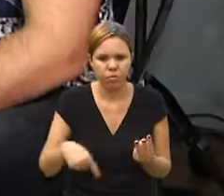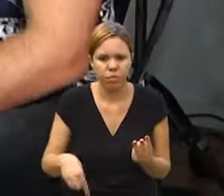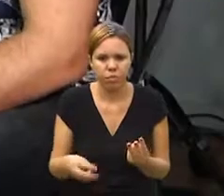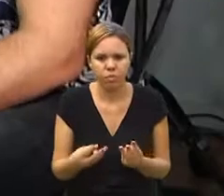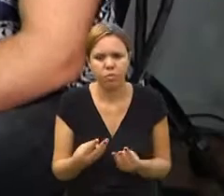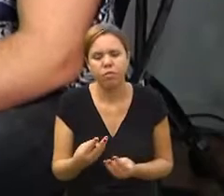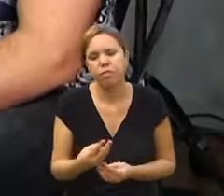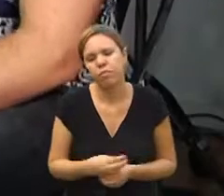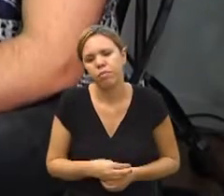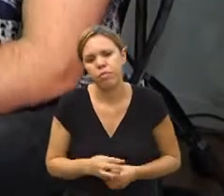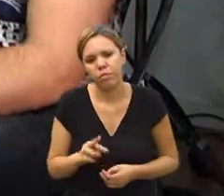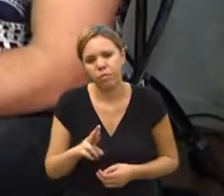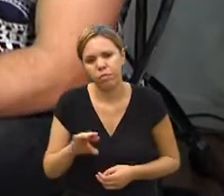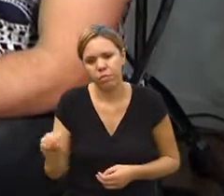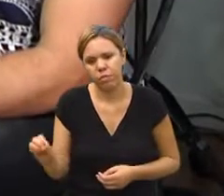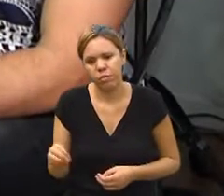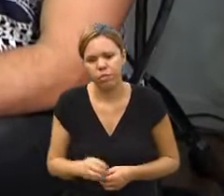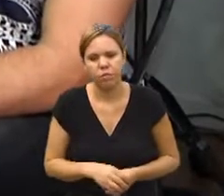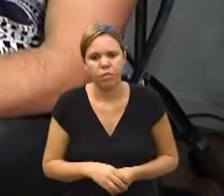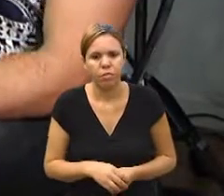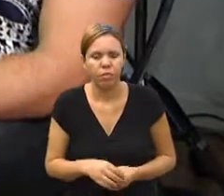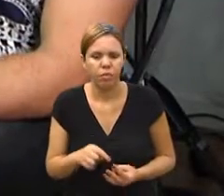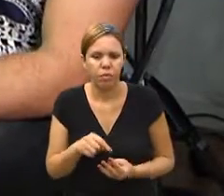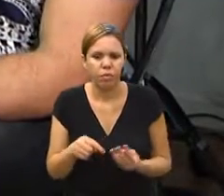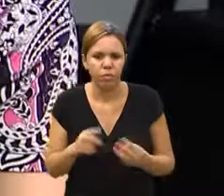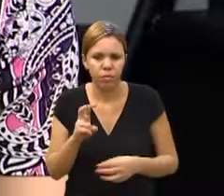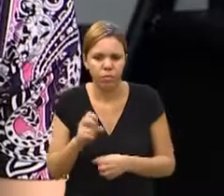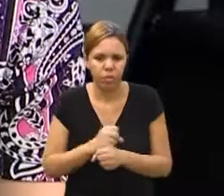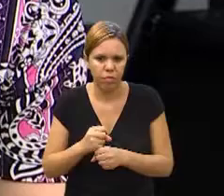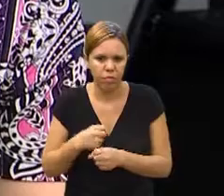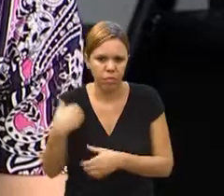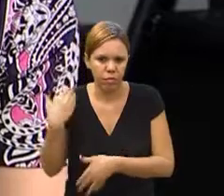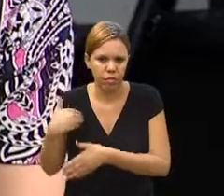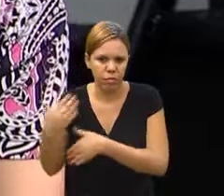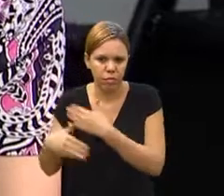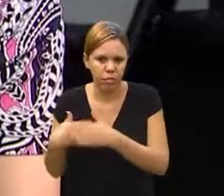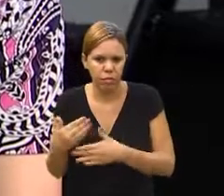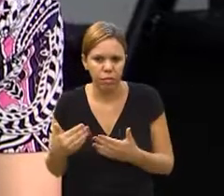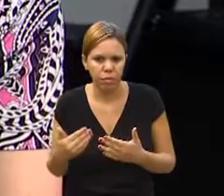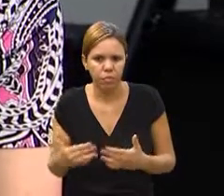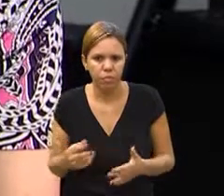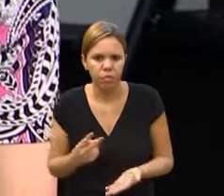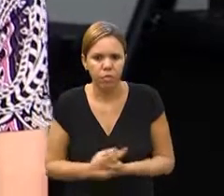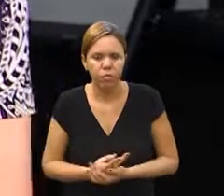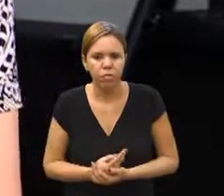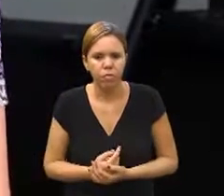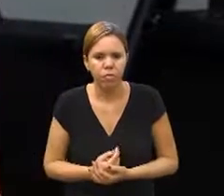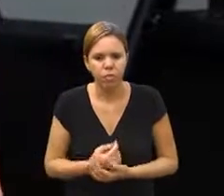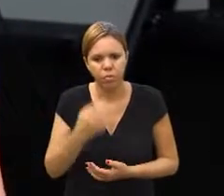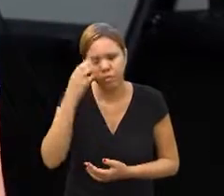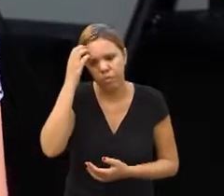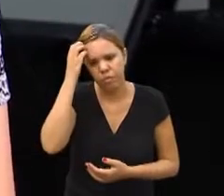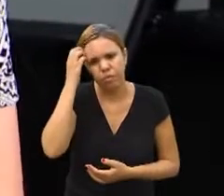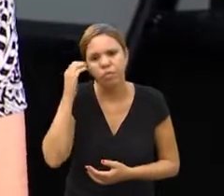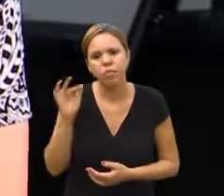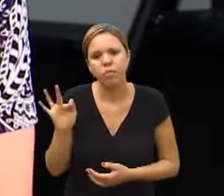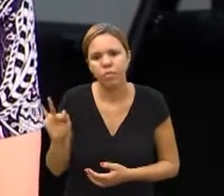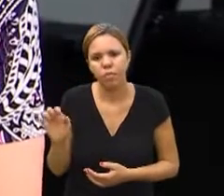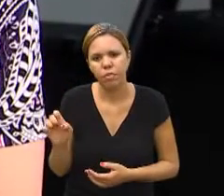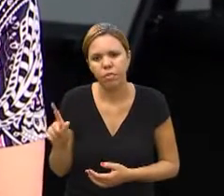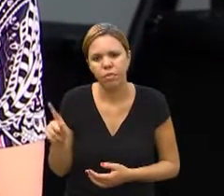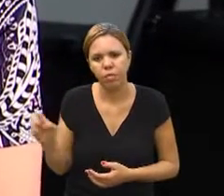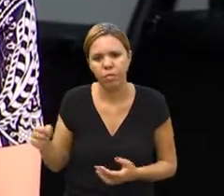você falasse um pouco mais do trio. Há 5 anos a formação está estável. Aqui com o Felipe Fidelis no